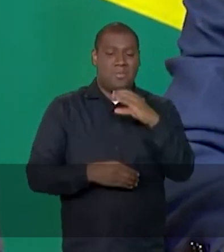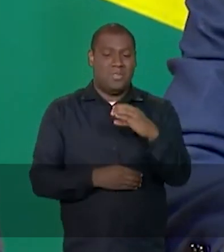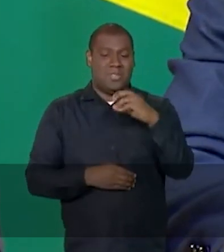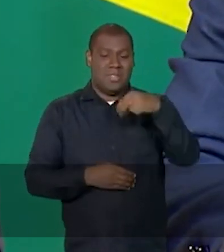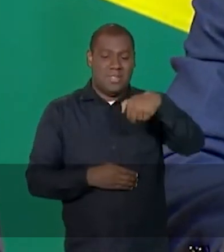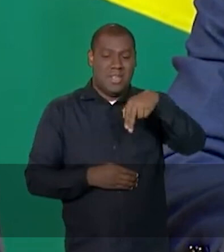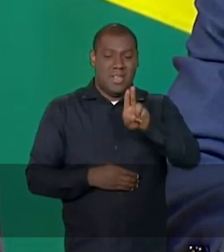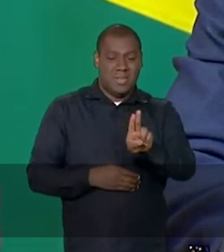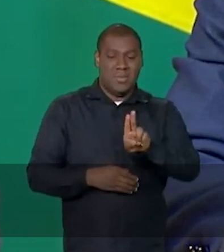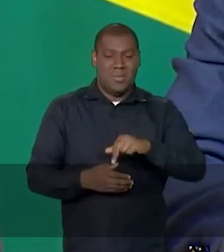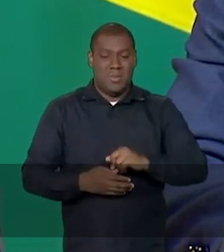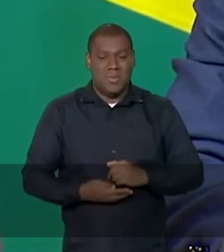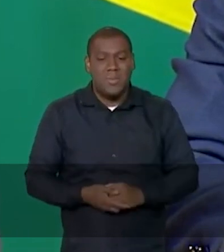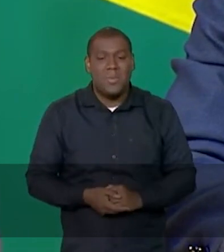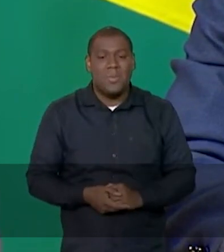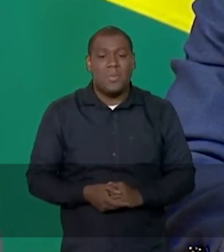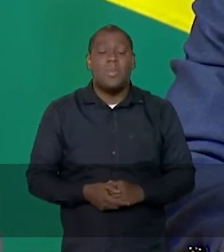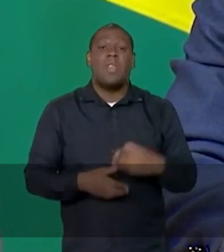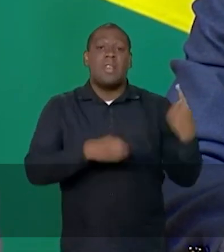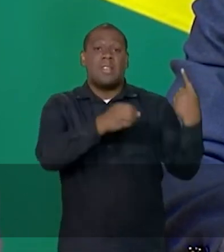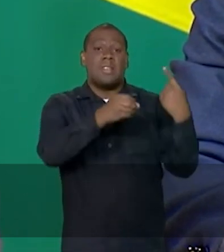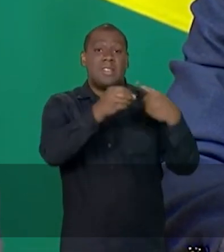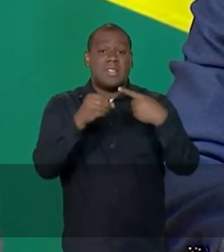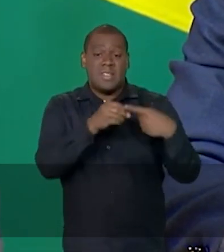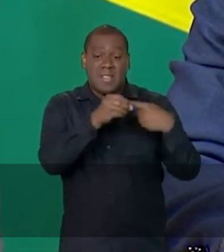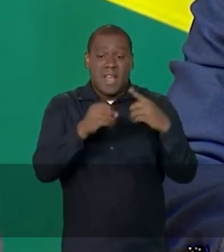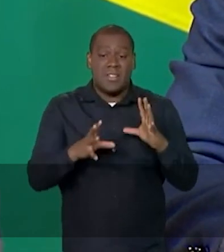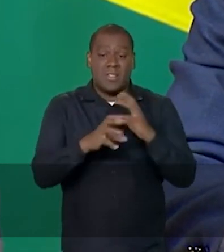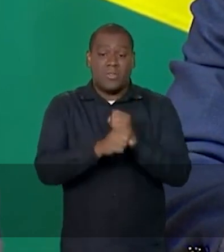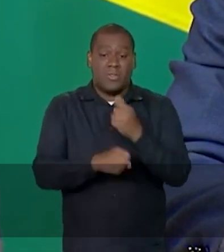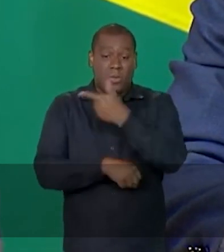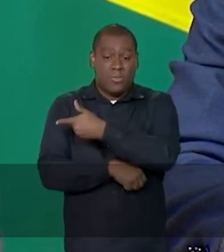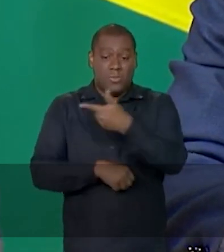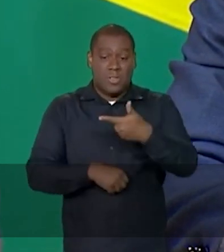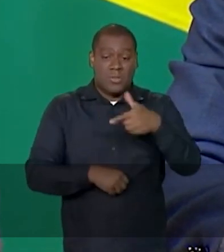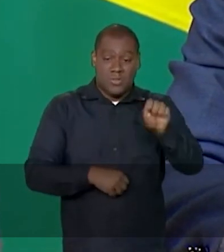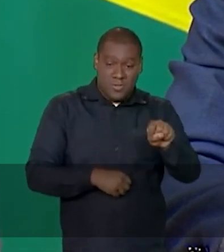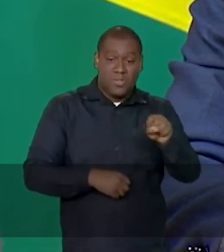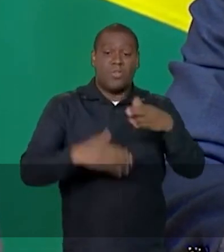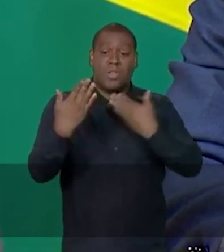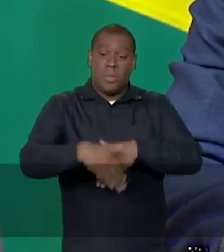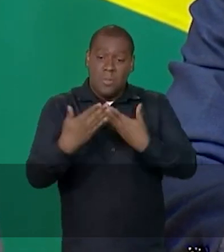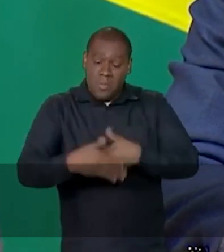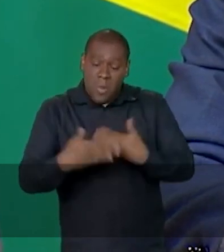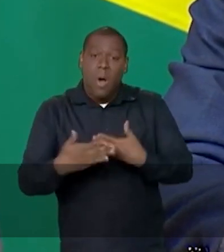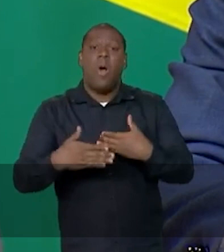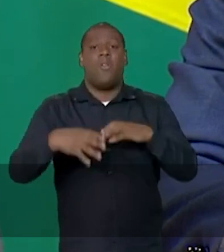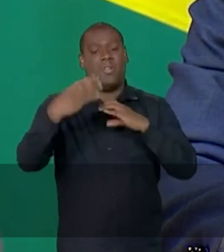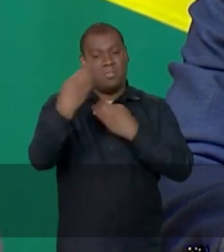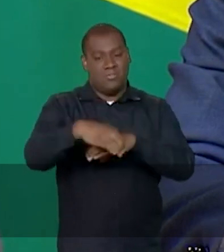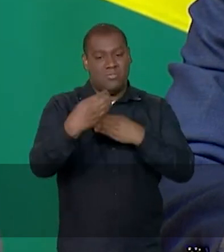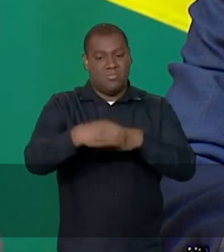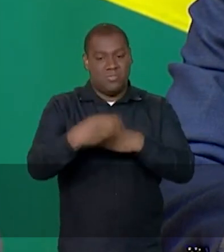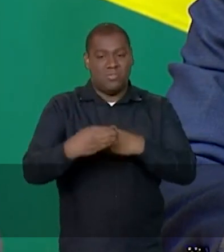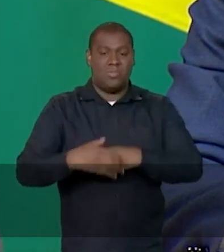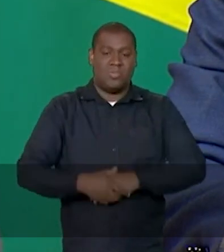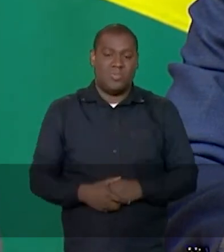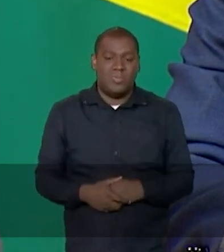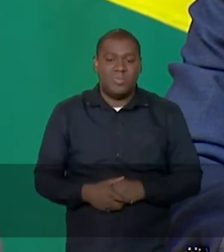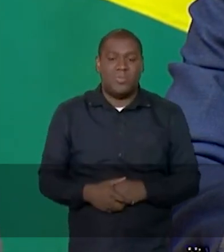concurso em 228 cidades, envolvendo uma quantidade de pessoas enormes. A gente tinha toda